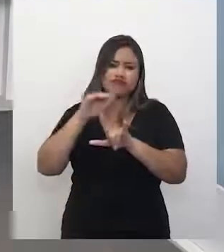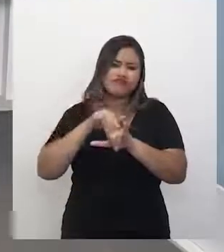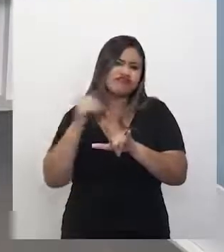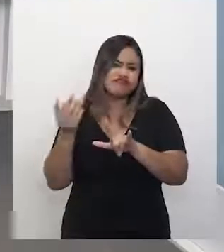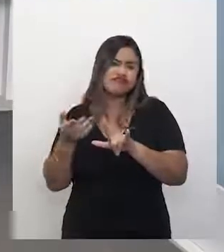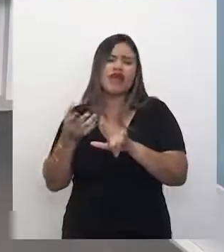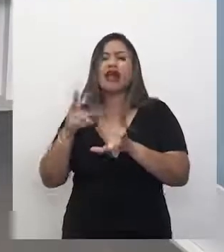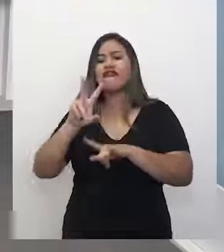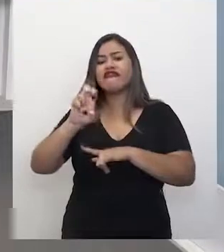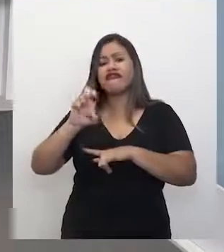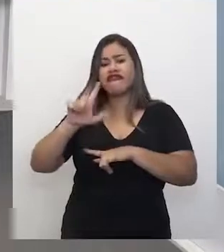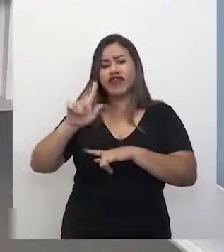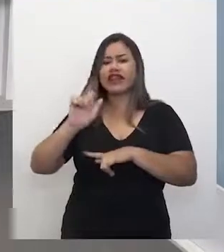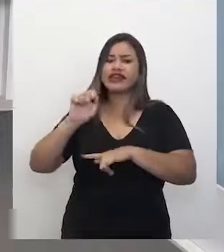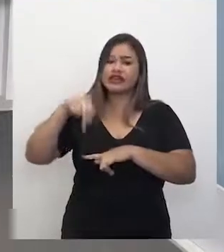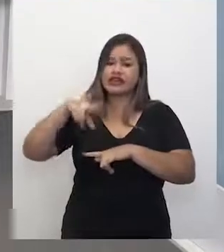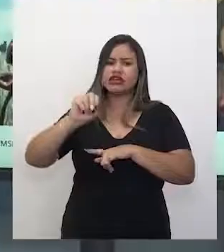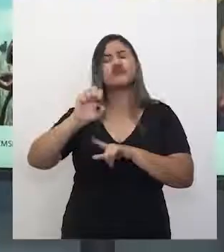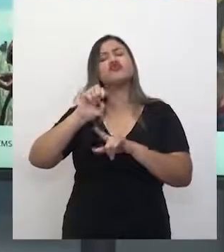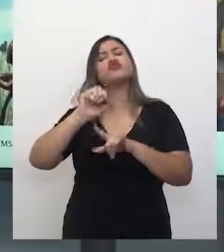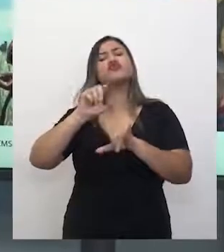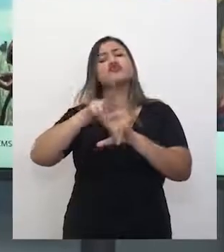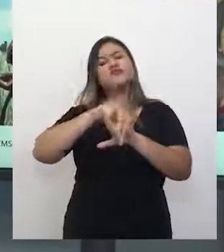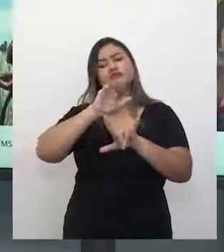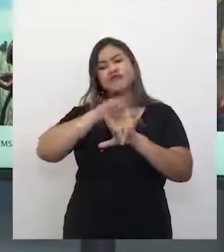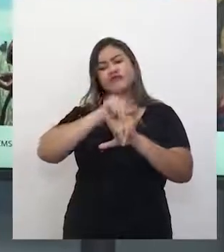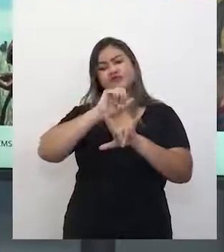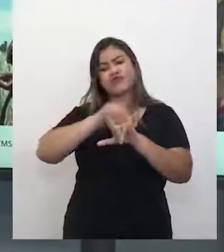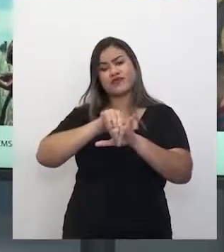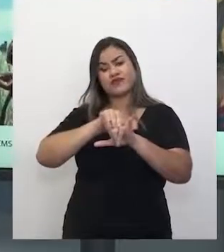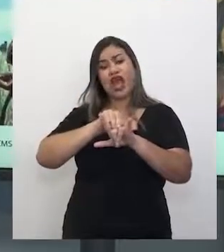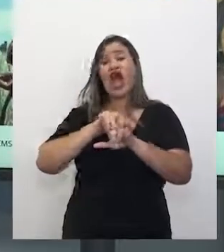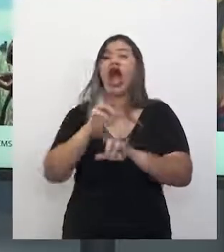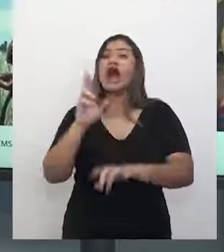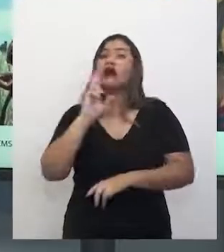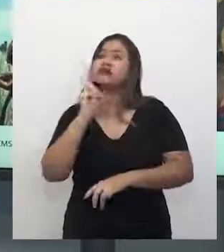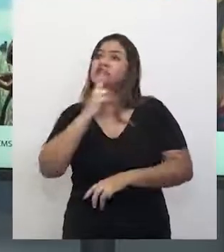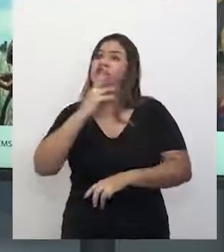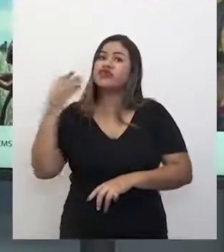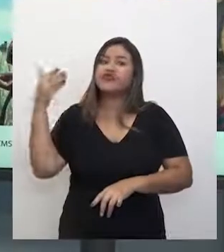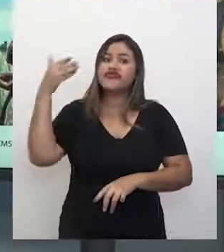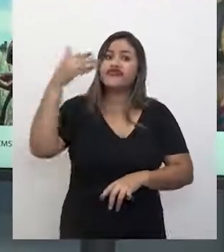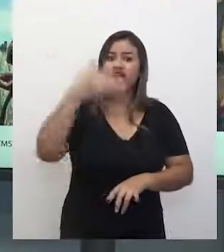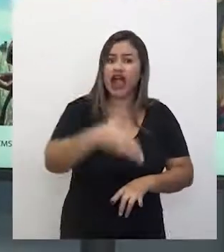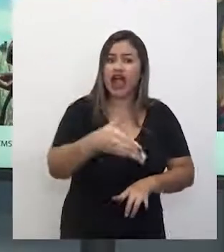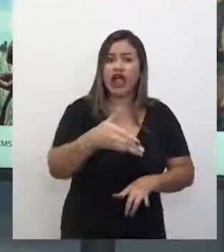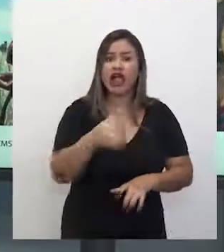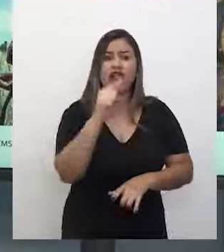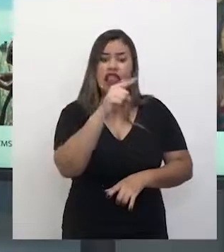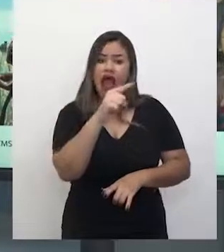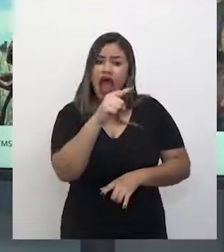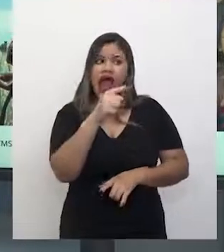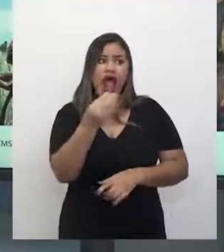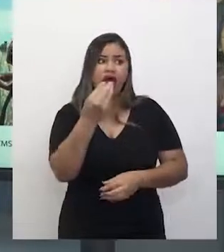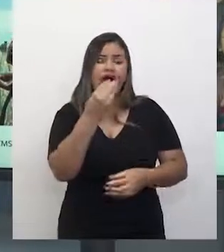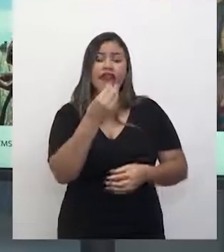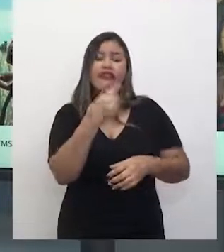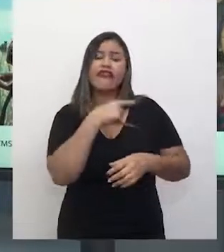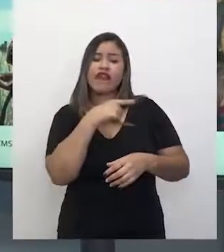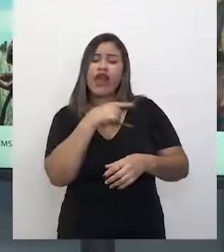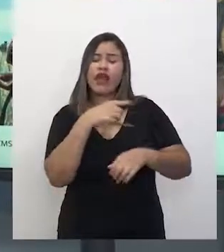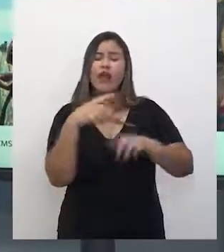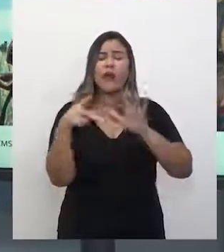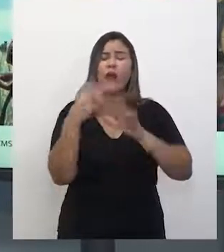vegetariano e vegano para todas as pessoas? Não tem, porque são desconsideradas e são invisibilizadas. Esse aqui é um